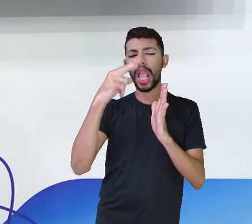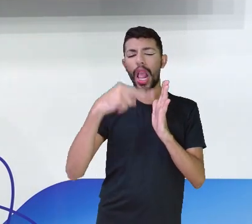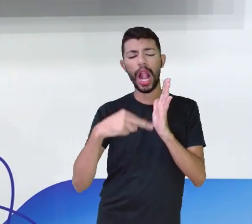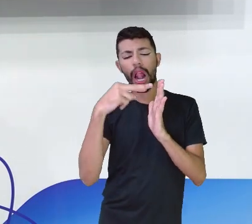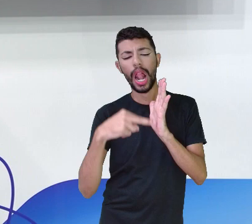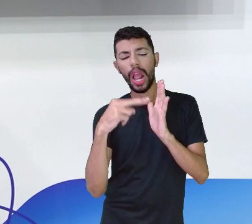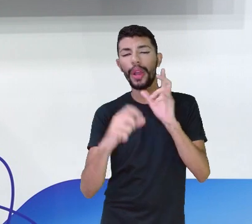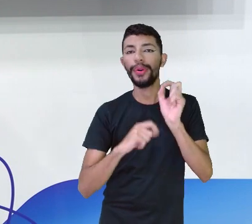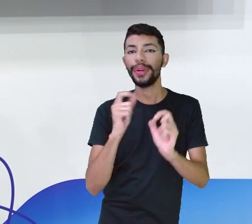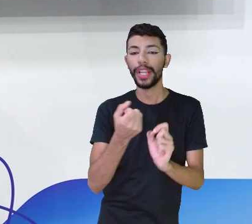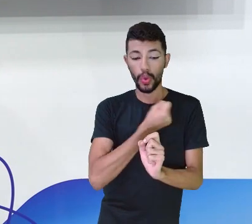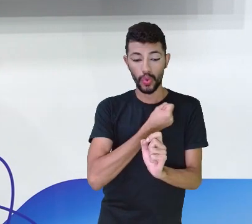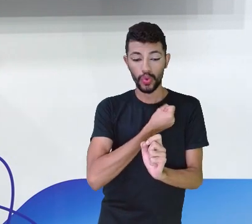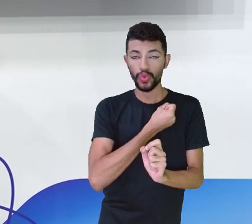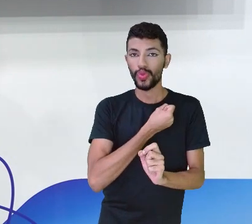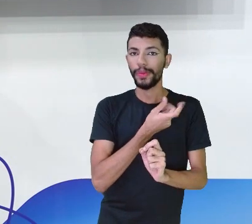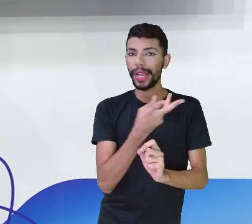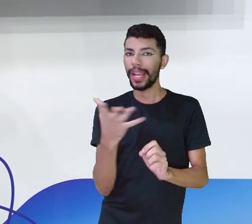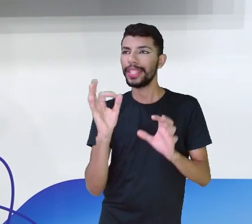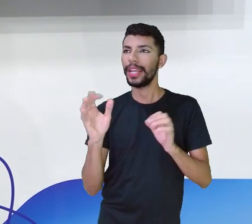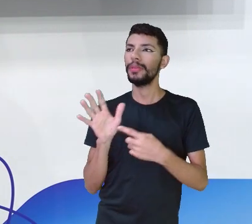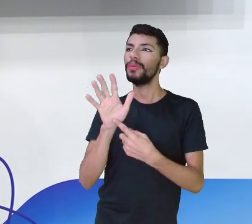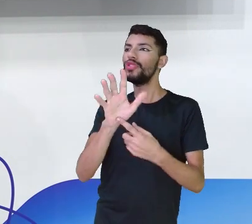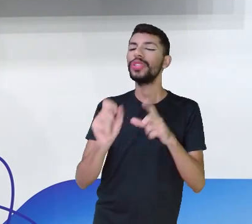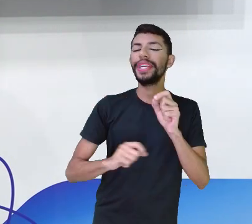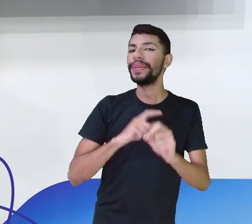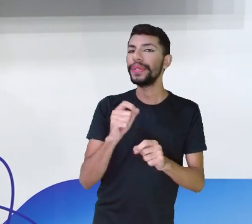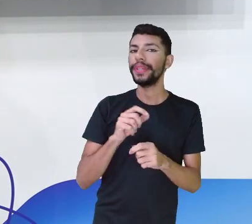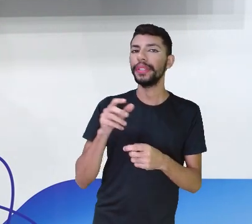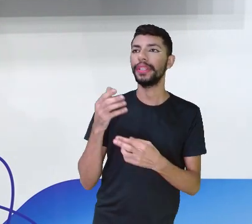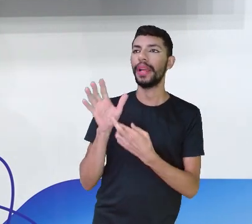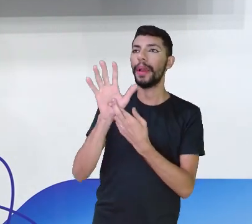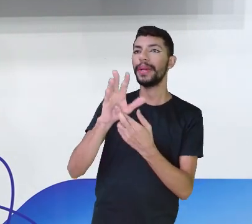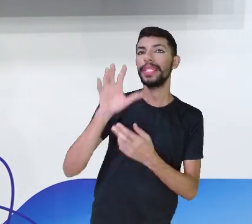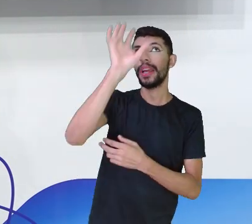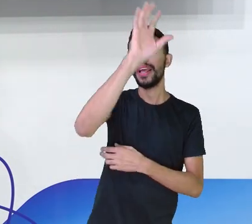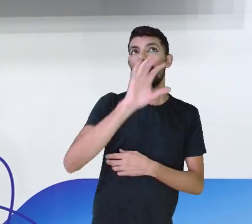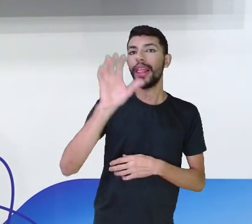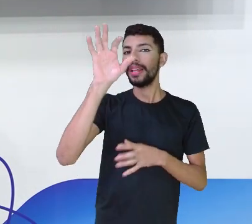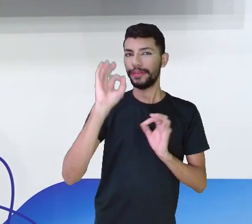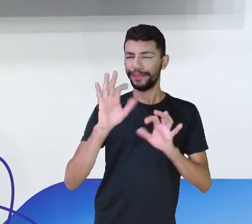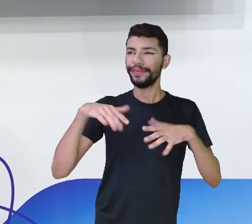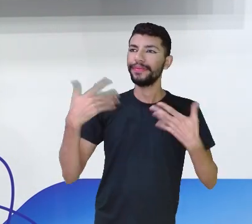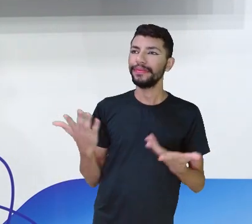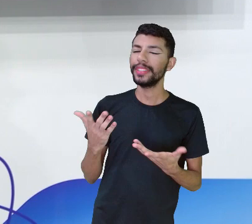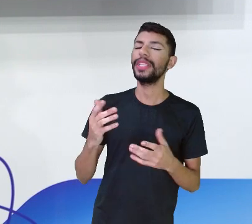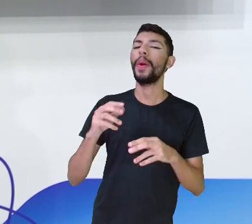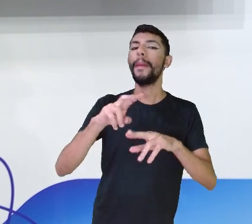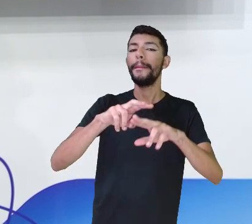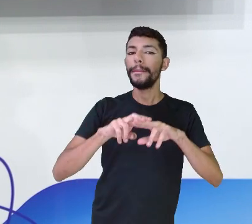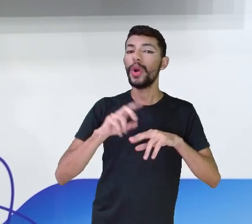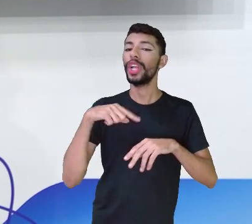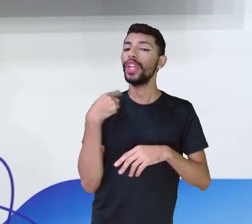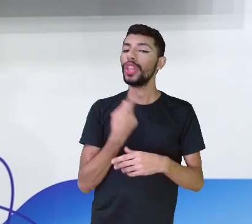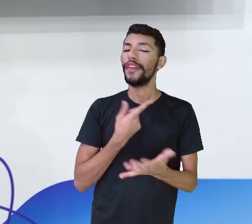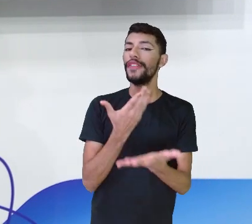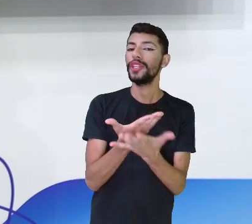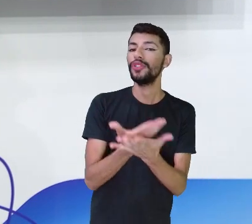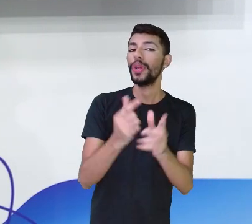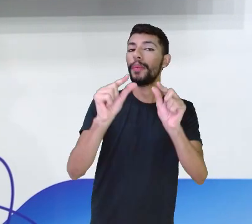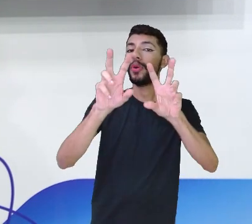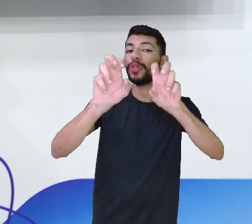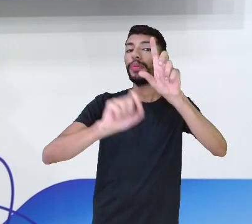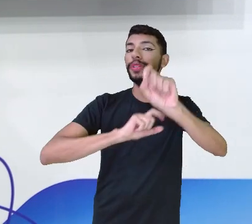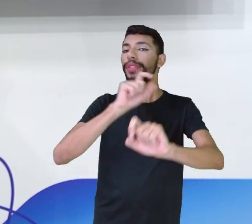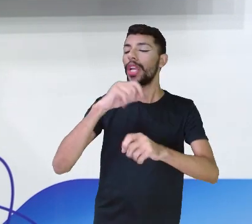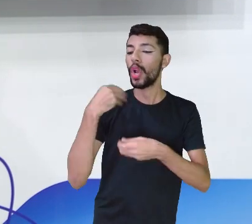né? Durante a apresentação das regiões. Não foi à toa, é porque a gente vai ver um pouco sobre a